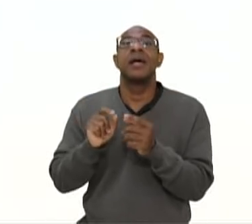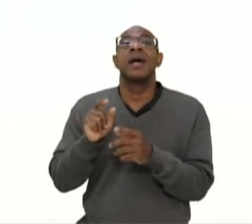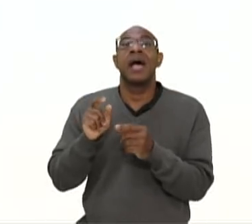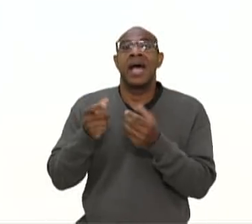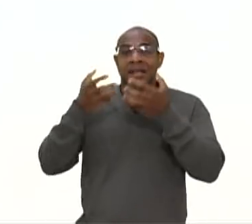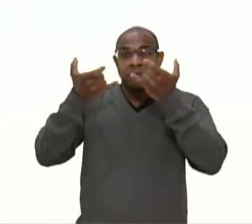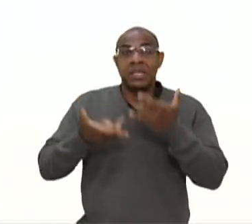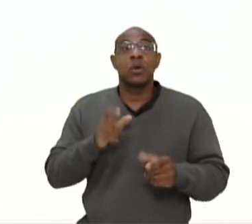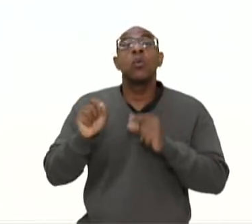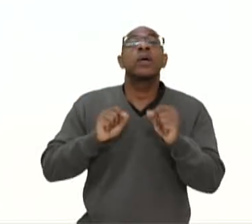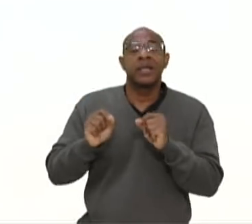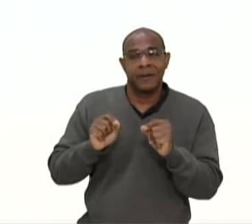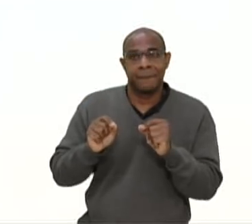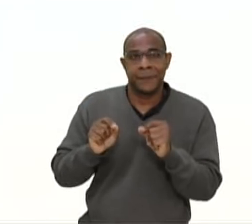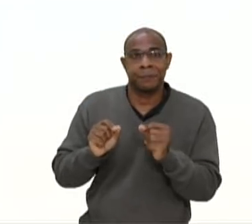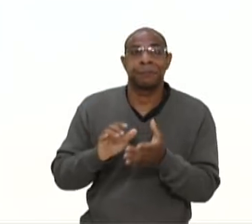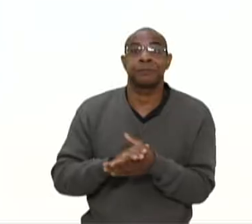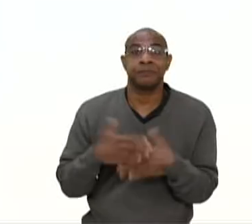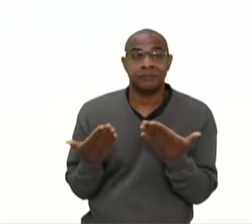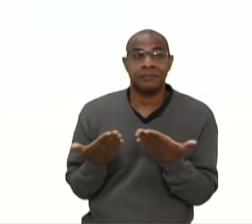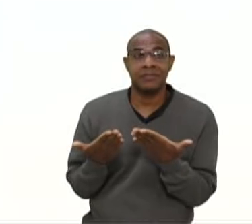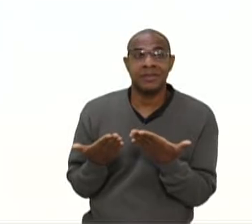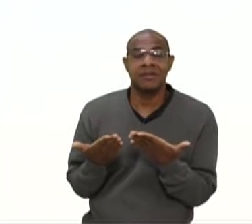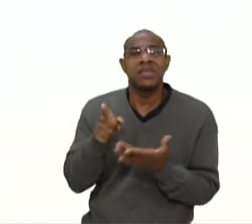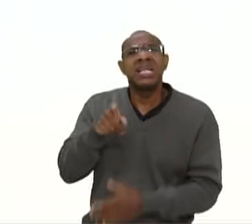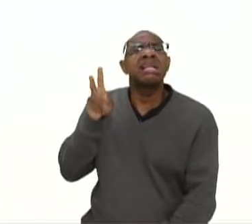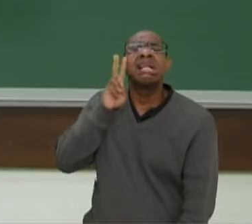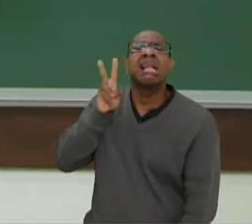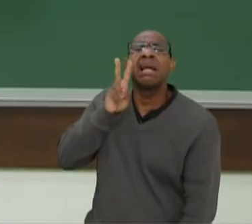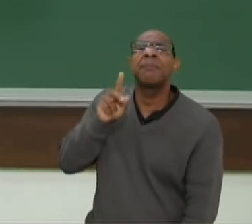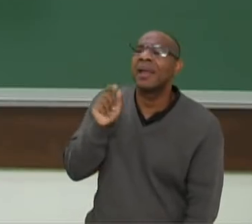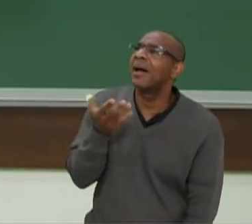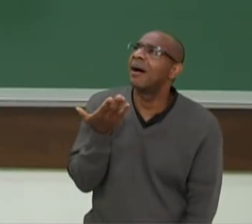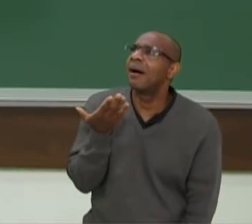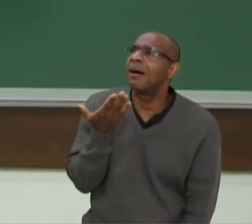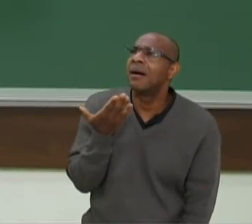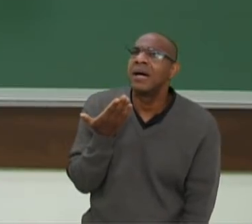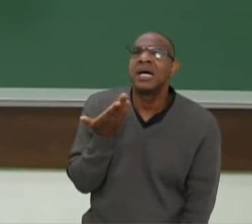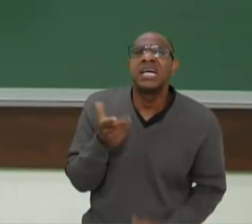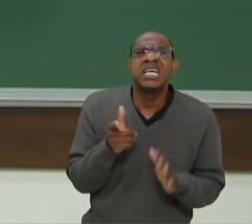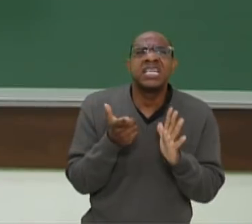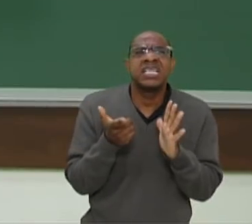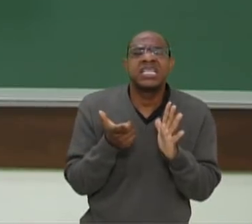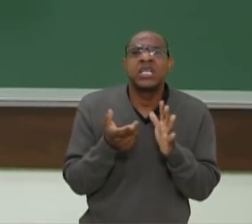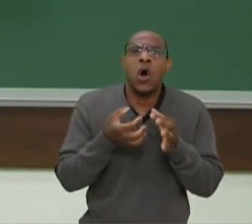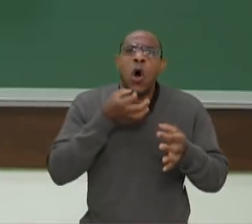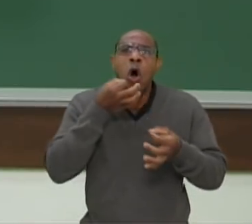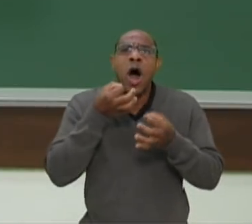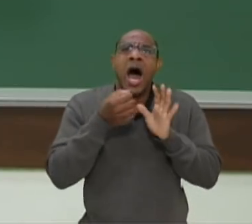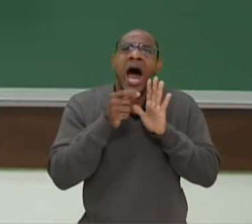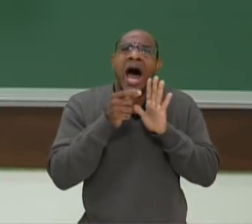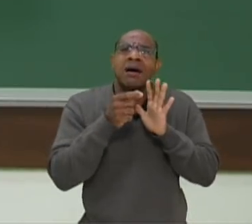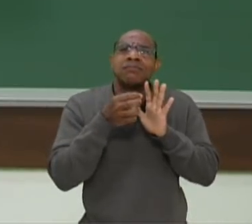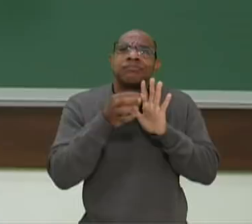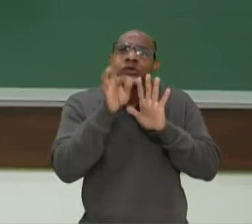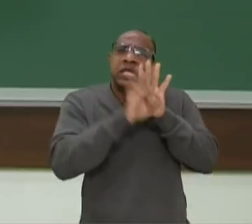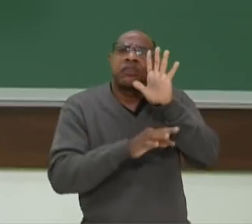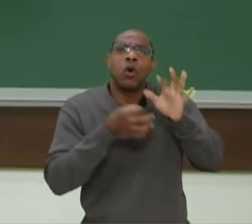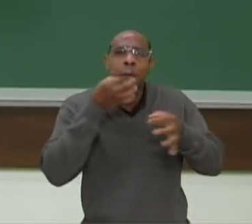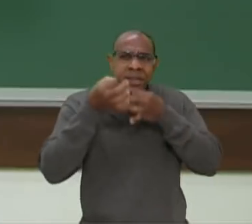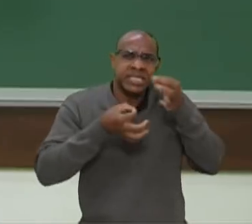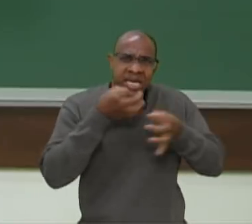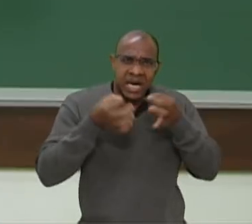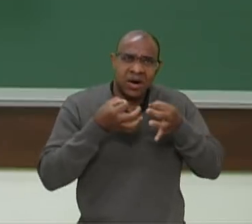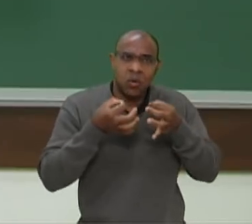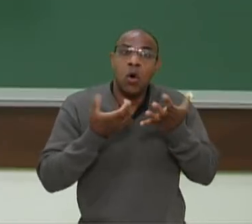USP, vocês se lembram, gente, que eu falei que o artigo da opinião, muitas vezes o autor,